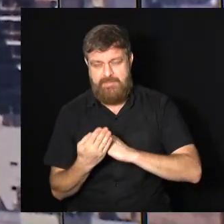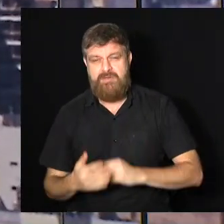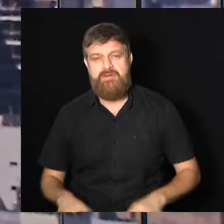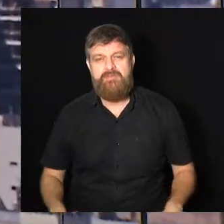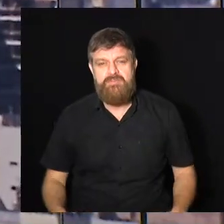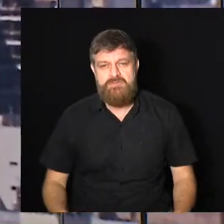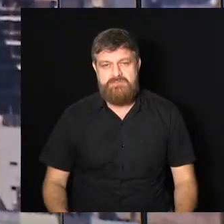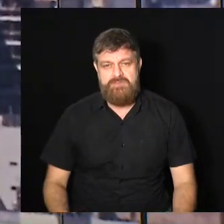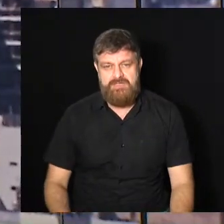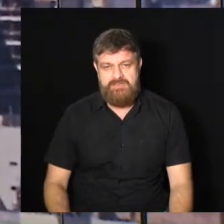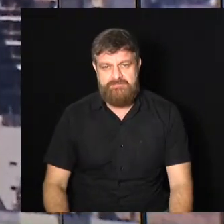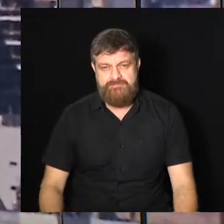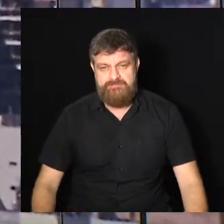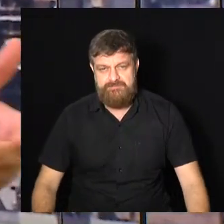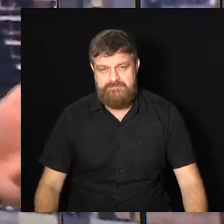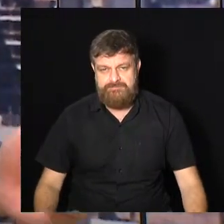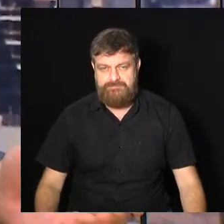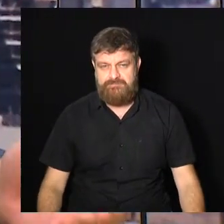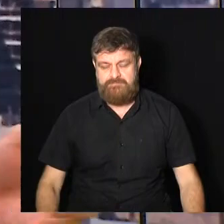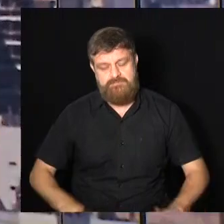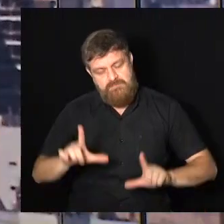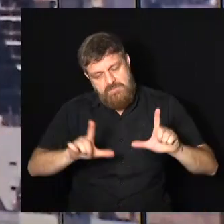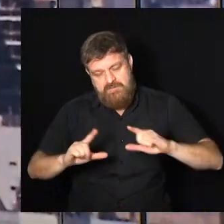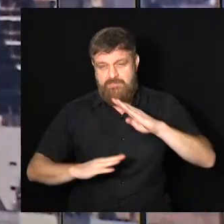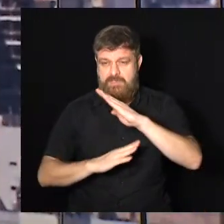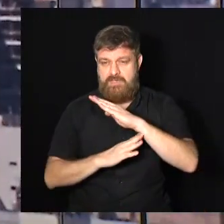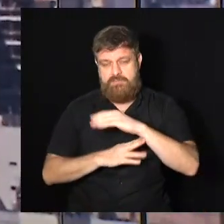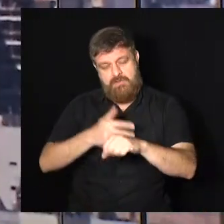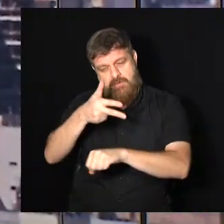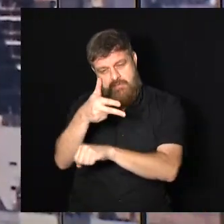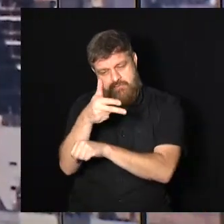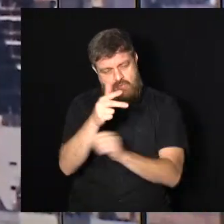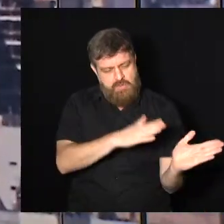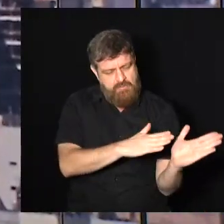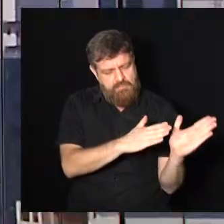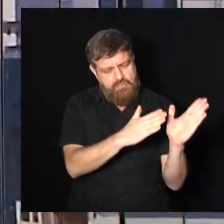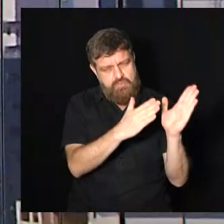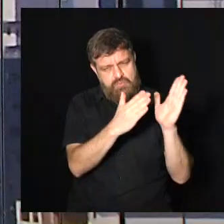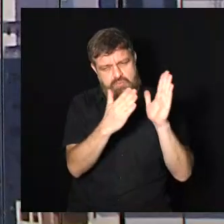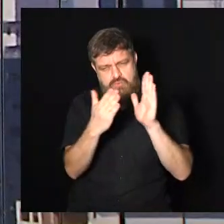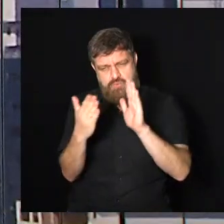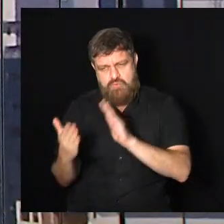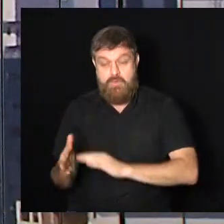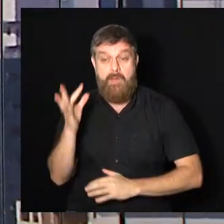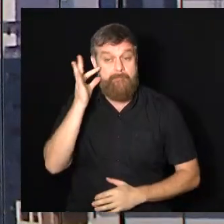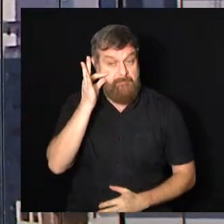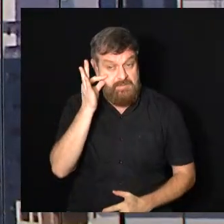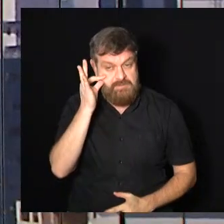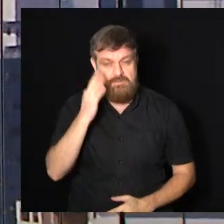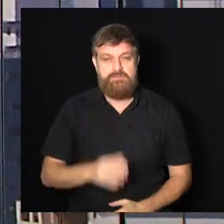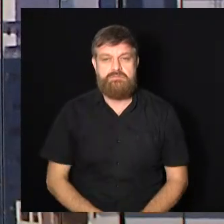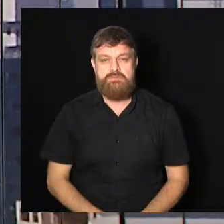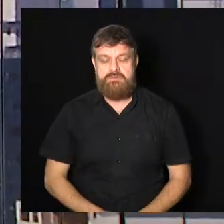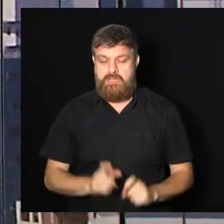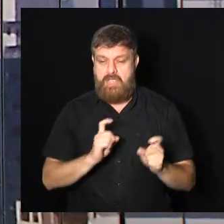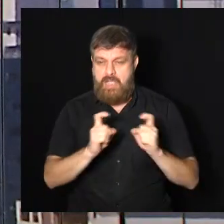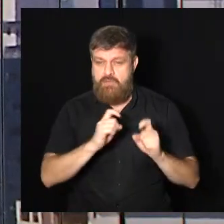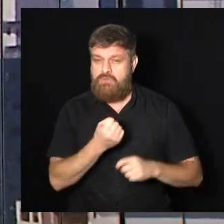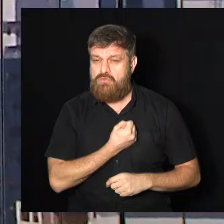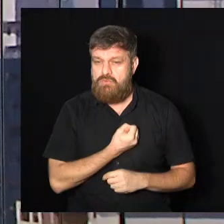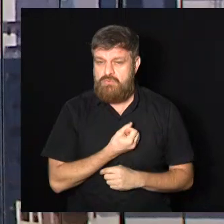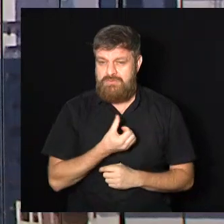66, no bairro Ponte Preta. A TV Câmara Campinas, claro, transmite ao vivo. Durante a reunião ordinária de